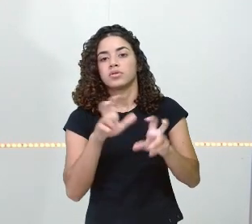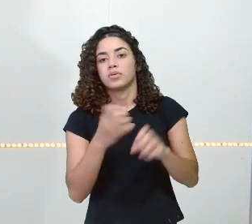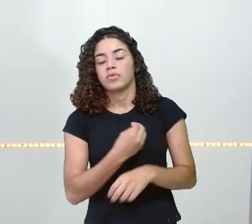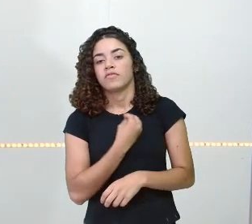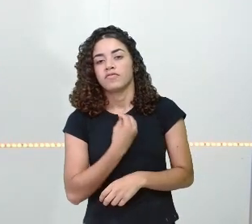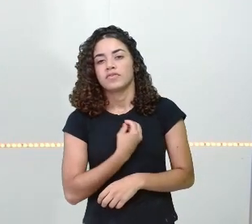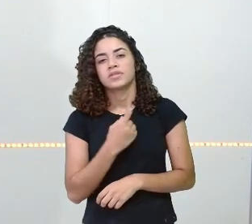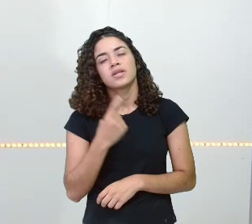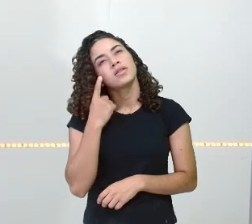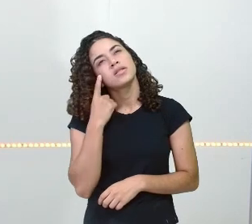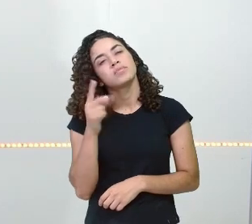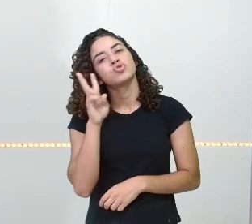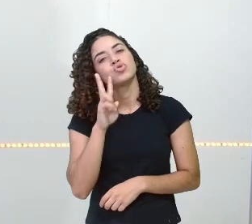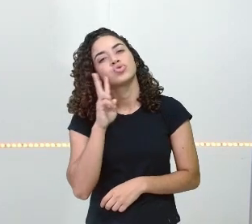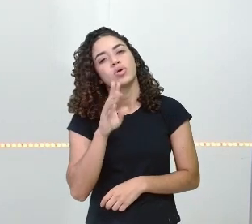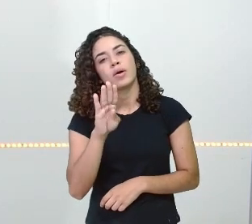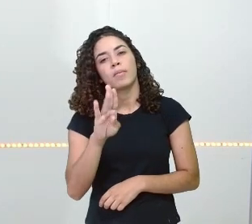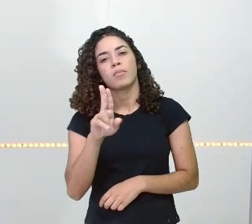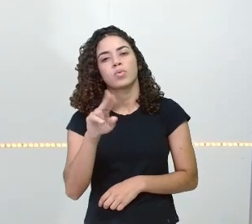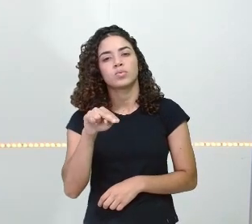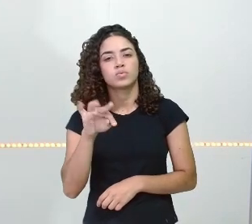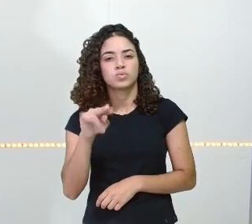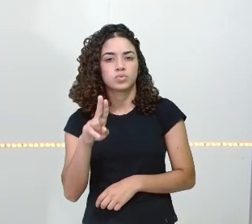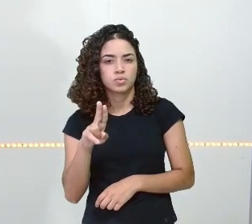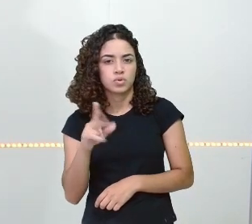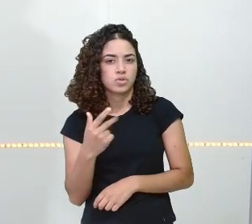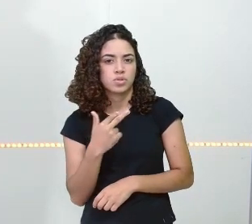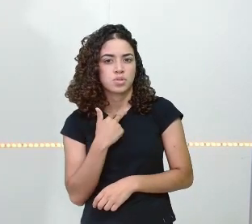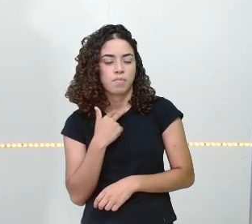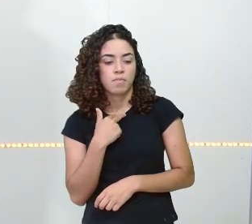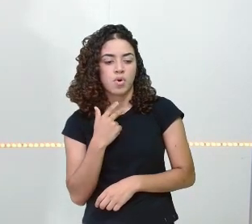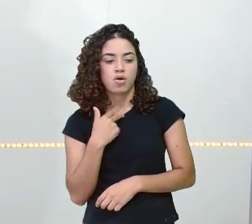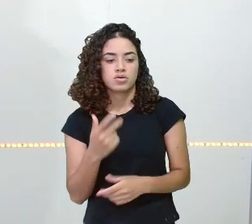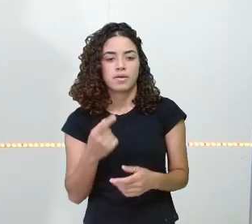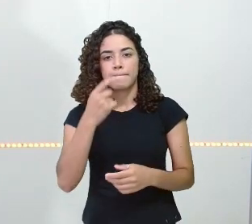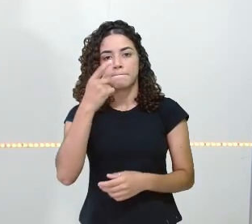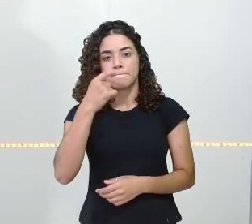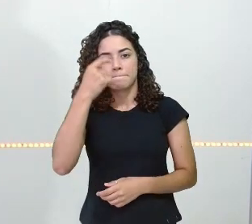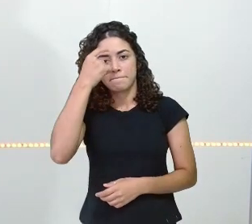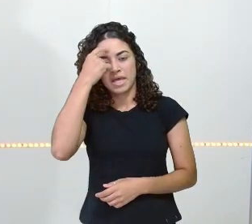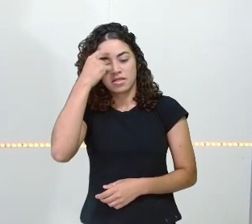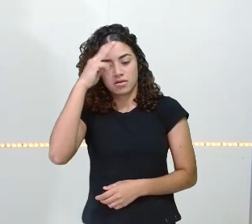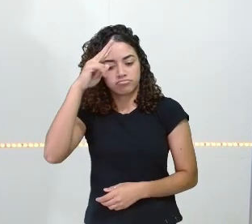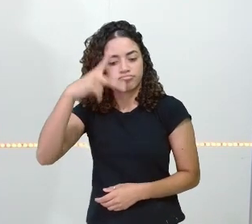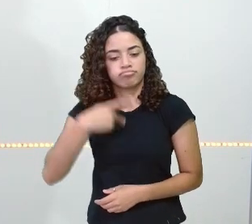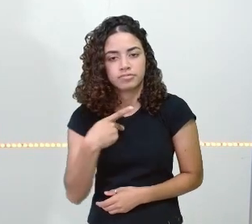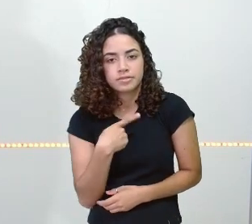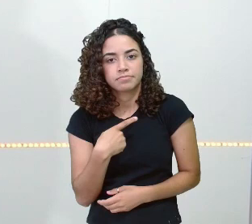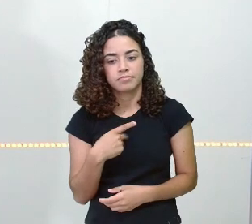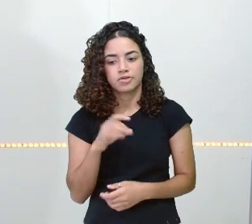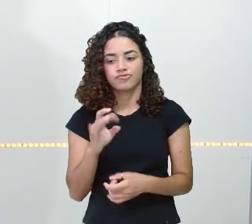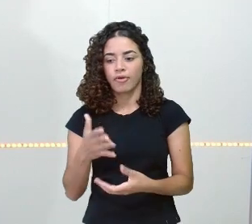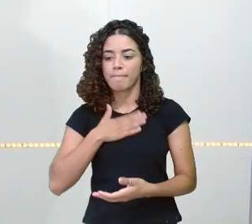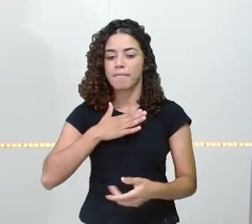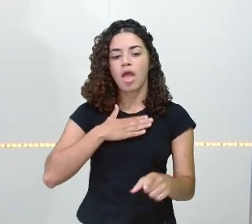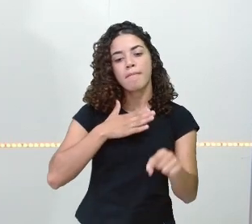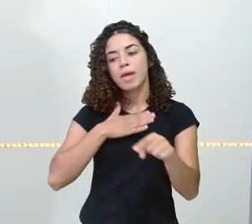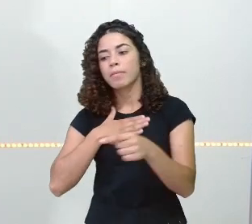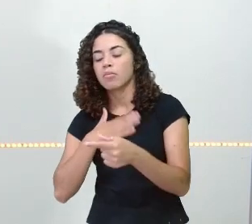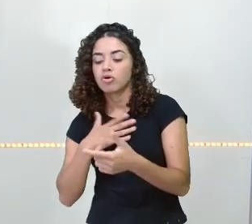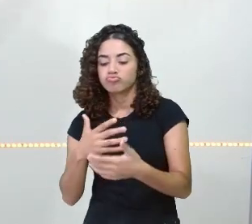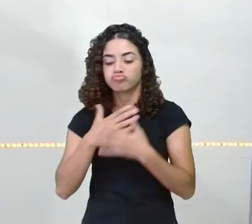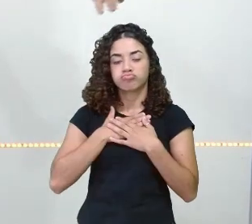do Ubuntu, não é? Que eu não posso ser egoísta, eu não posso querer tudo para mim, eu preciso sempre